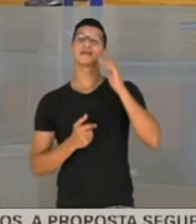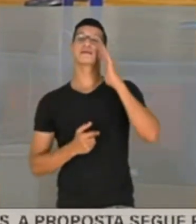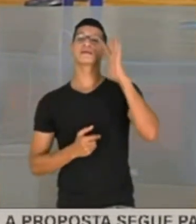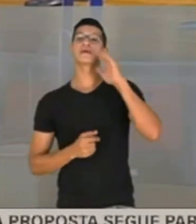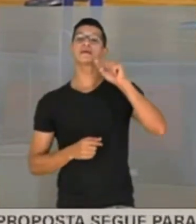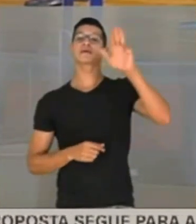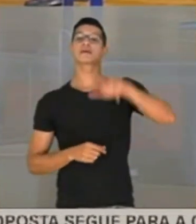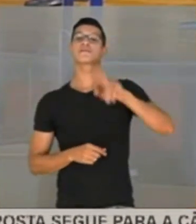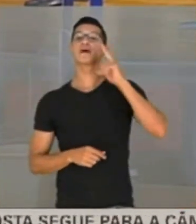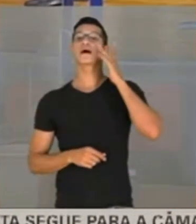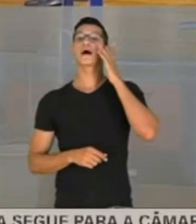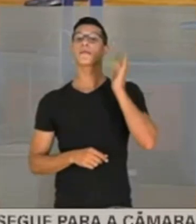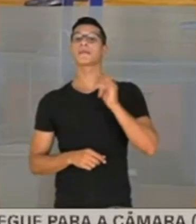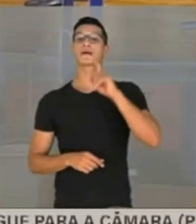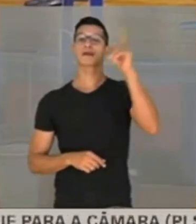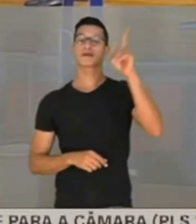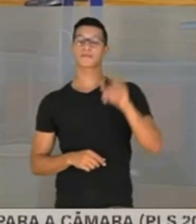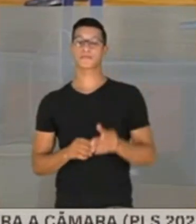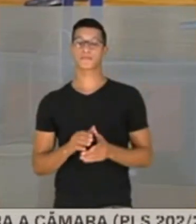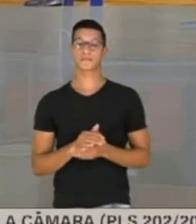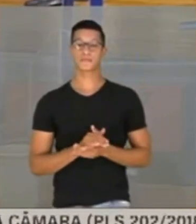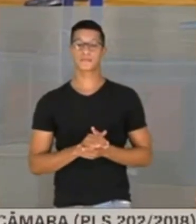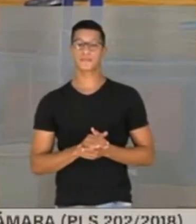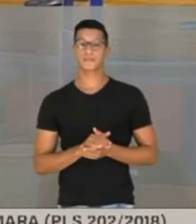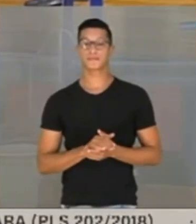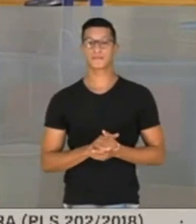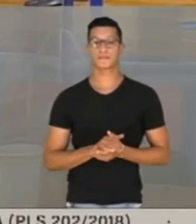Adivinha quem vai amanhã? Não.